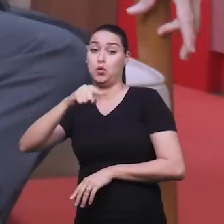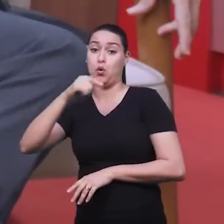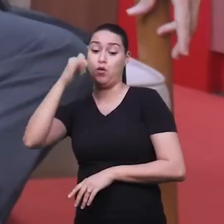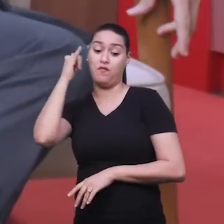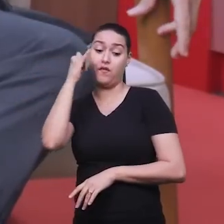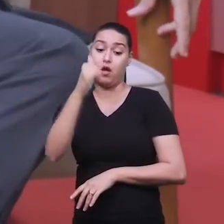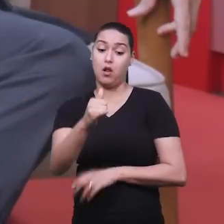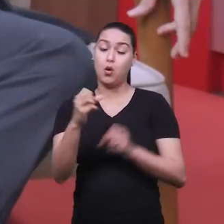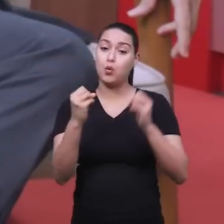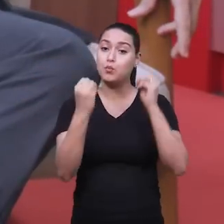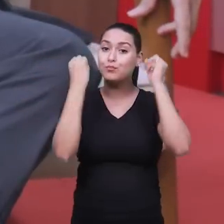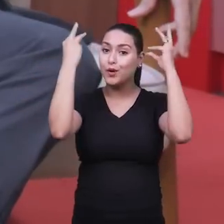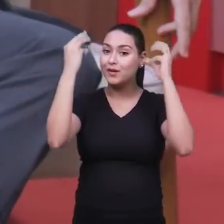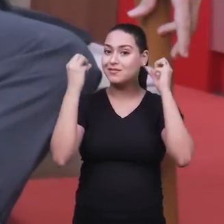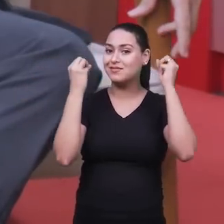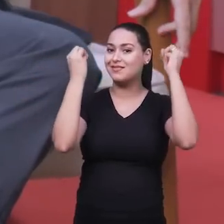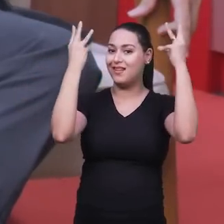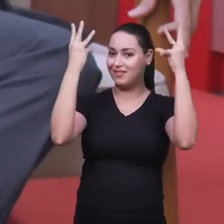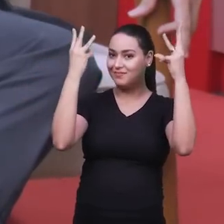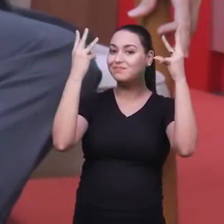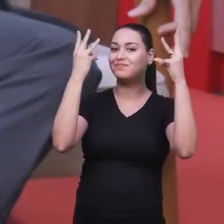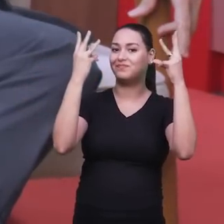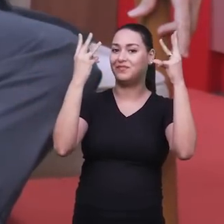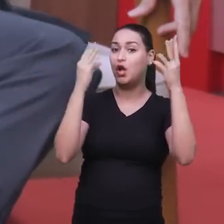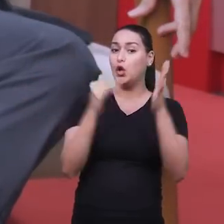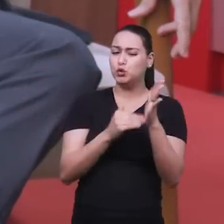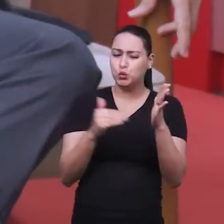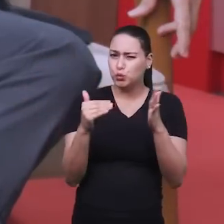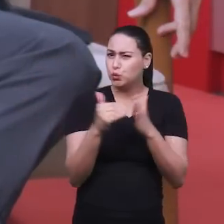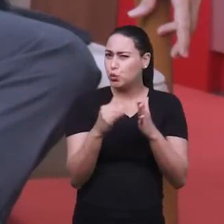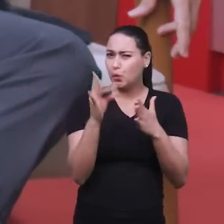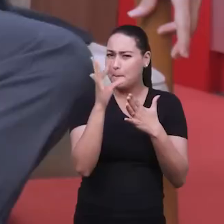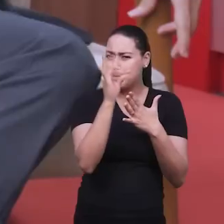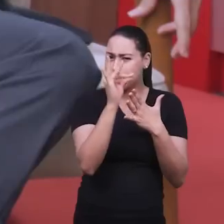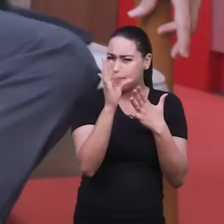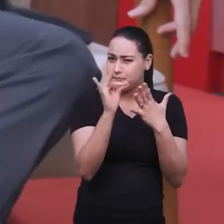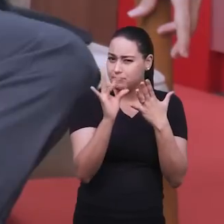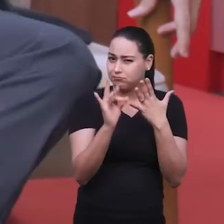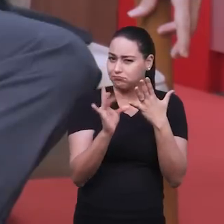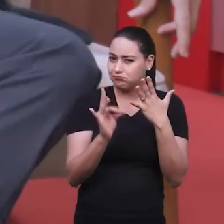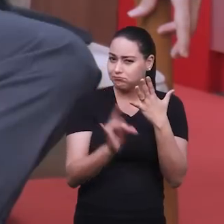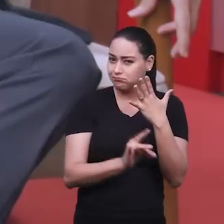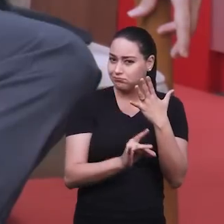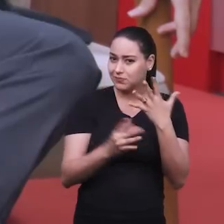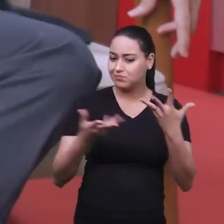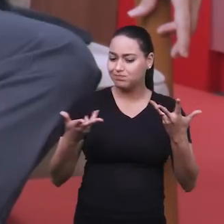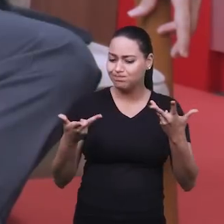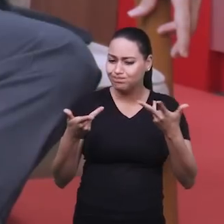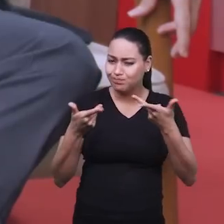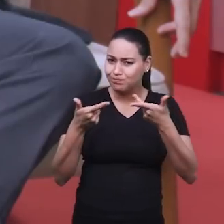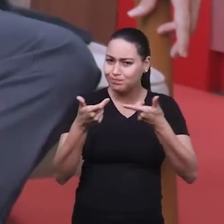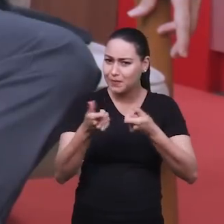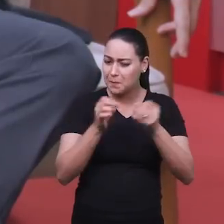de Deus. Então, cada detalhe do projeto de Deus para a saída, tudo